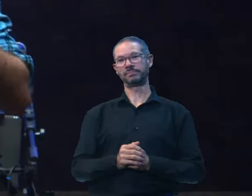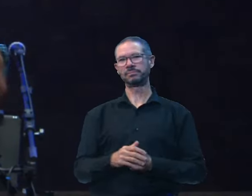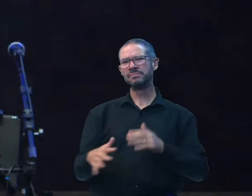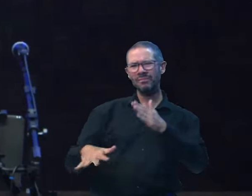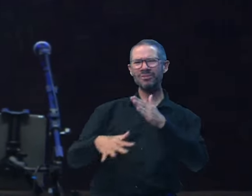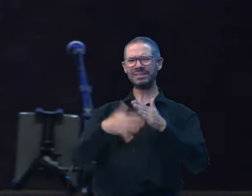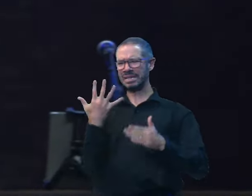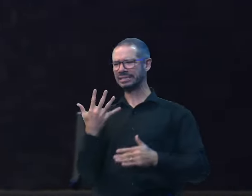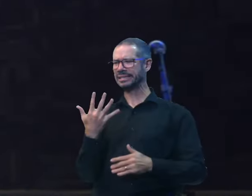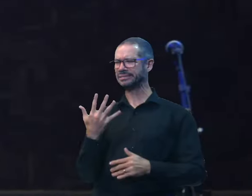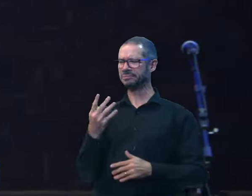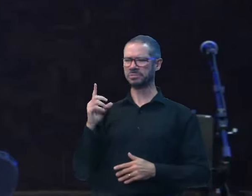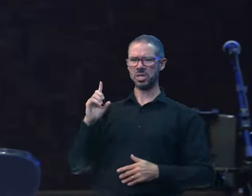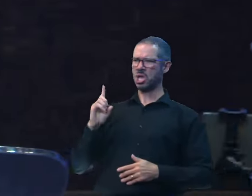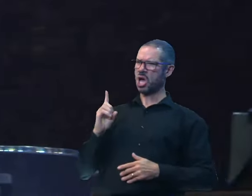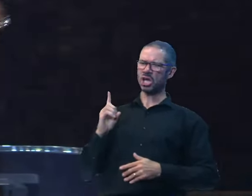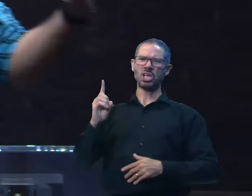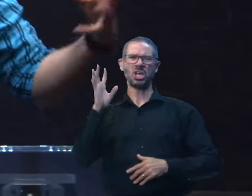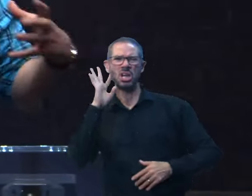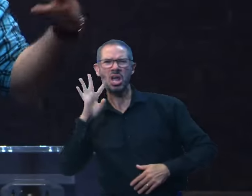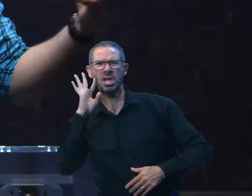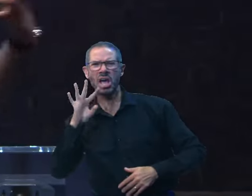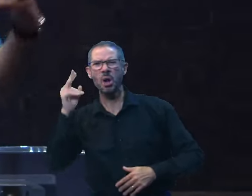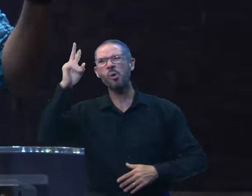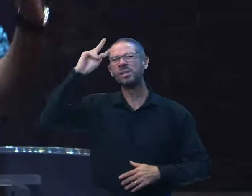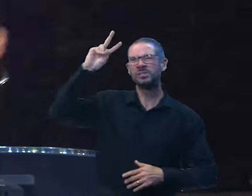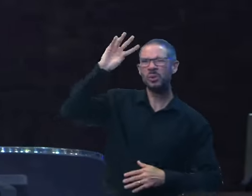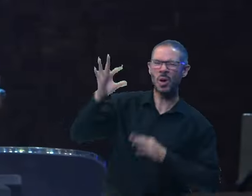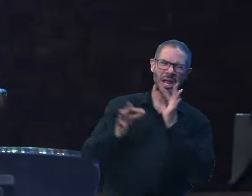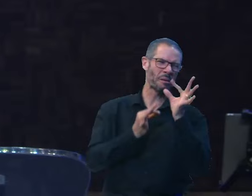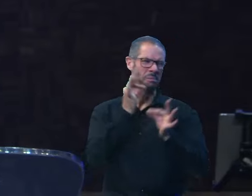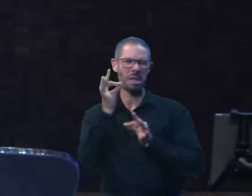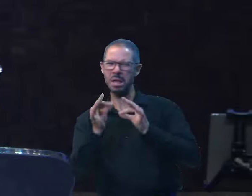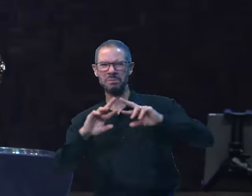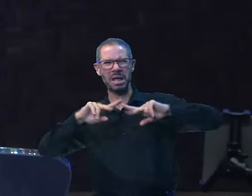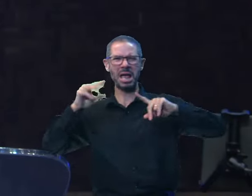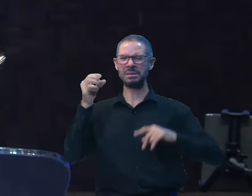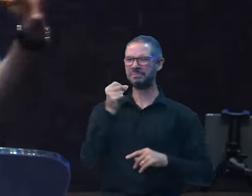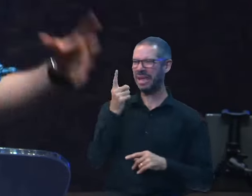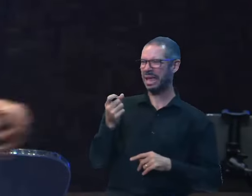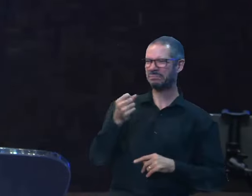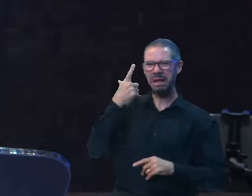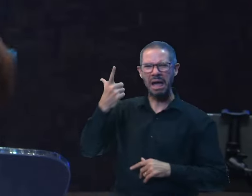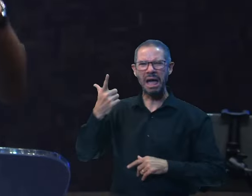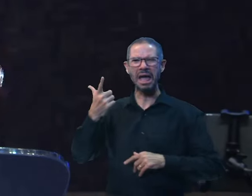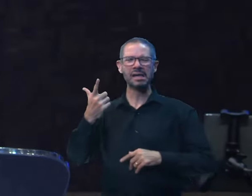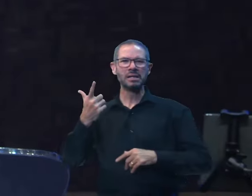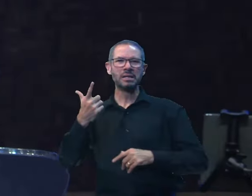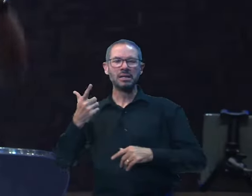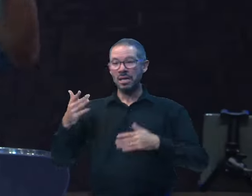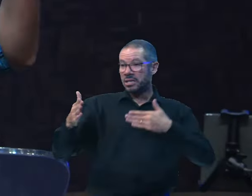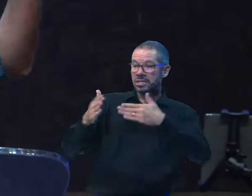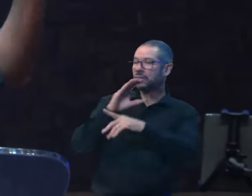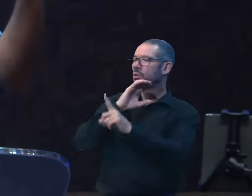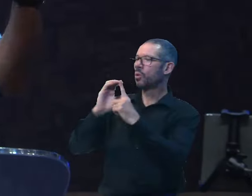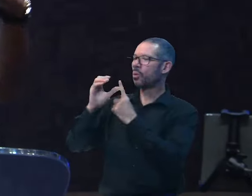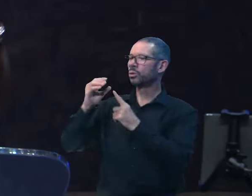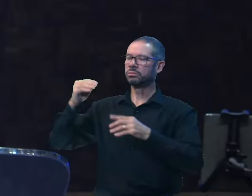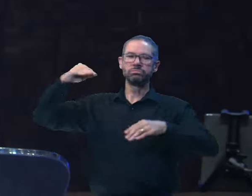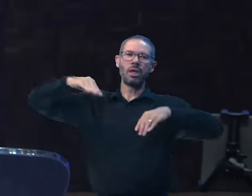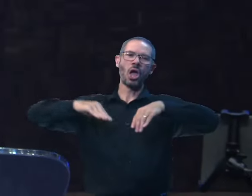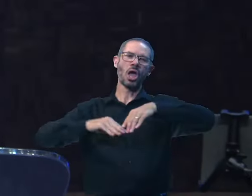Muitas vezes eu estou aqui na frente, estou legal, contando piada, história, não sei o que, não sei o que. Atende tudo mais, termina o culto, eu entro no